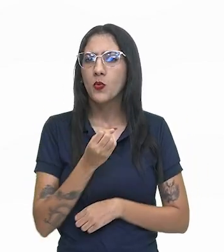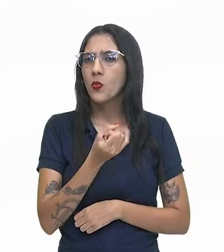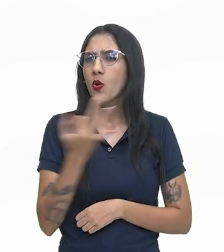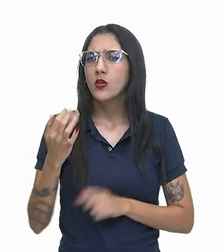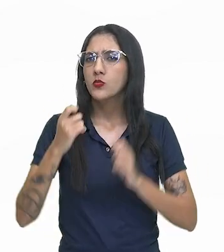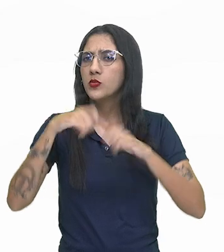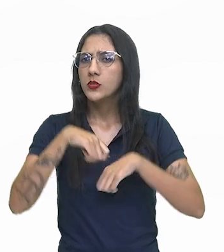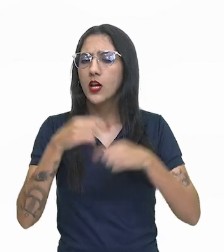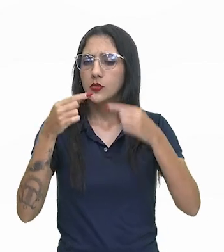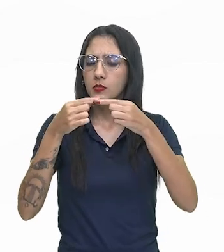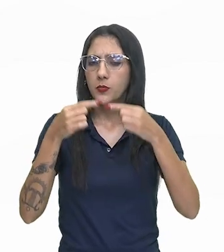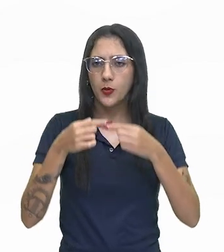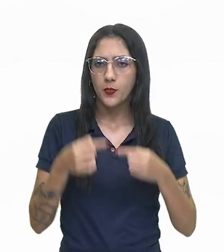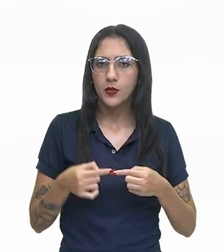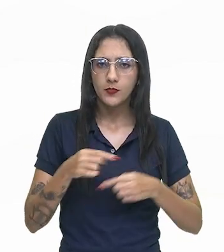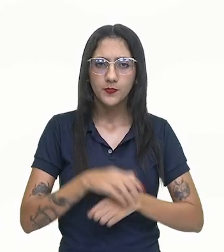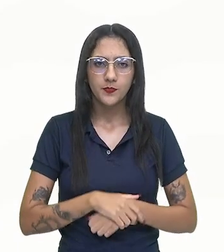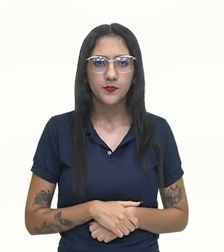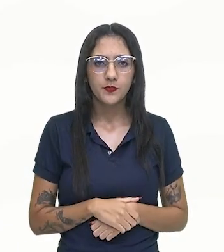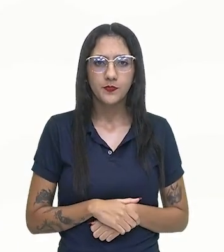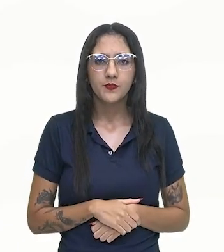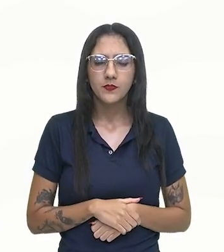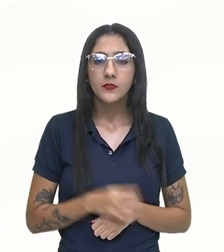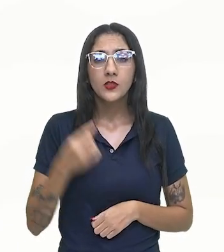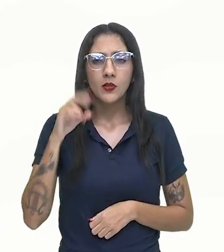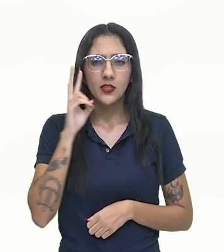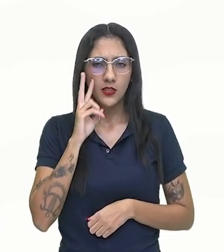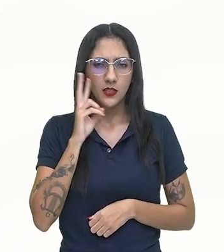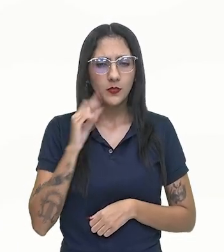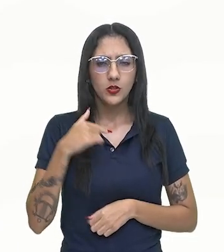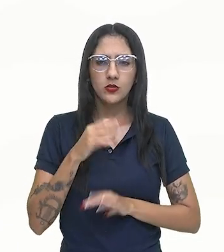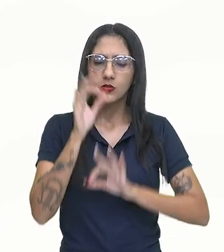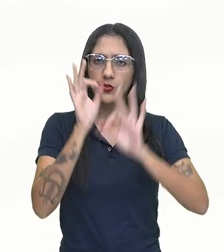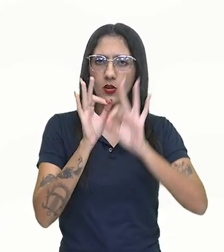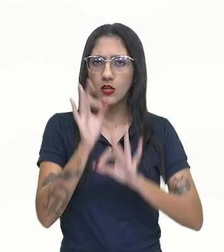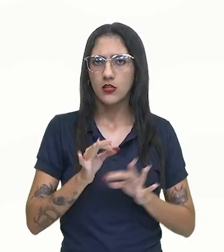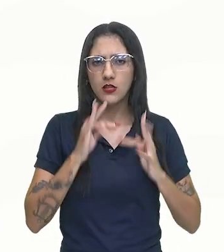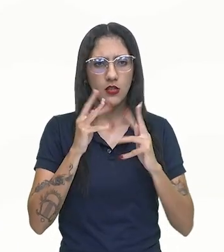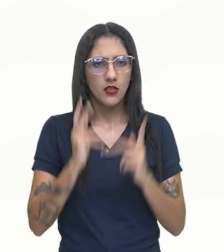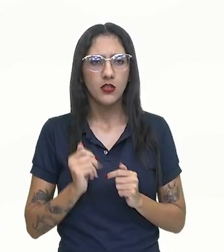aqui toda a árvore de possibilidades,